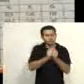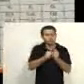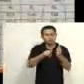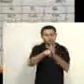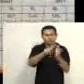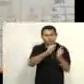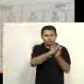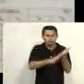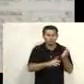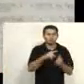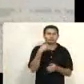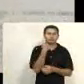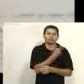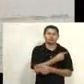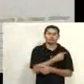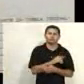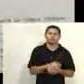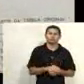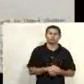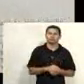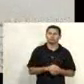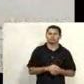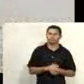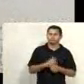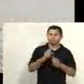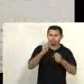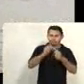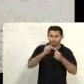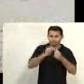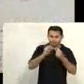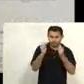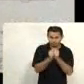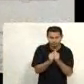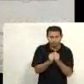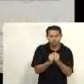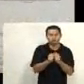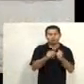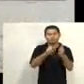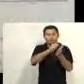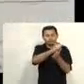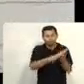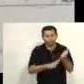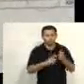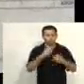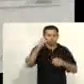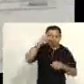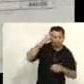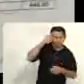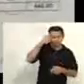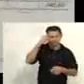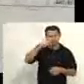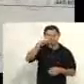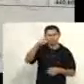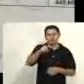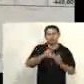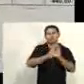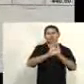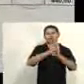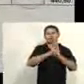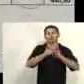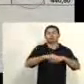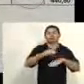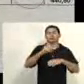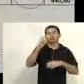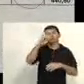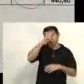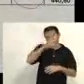exercício e a gente vai fazer juntos, porque esse exercício gerou um pouquinho de dúvidas, tá? É um dos conceitos mais complexos que a